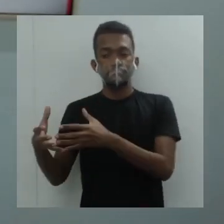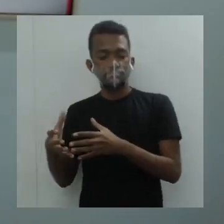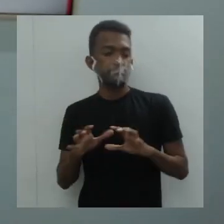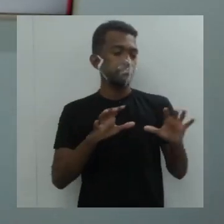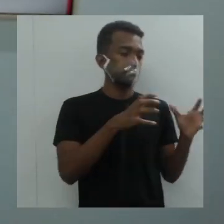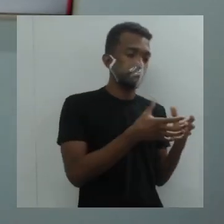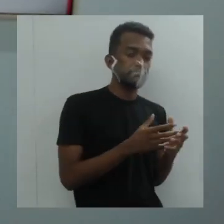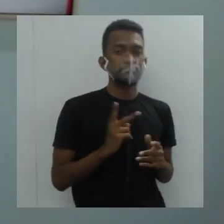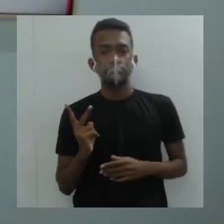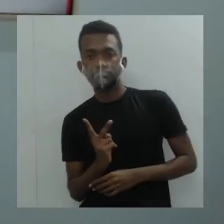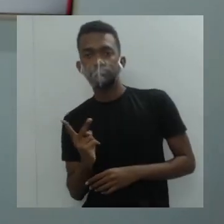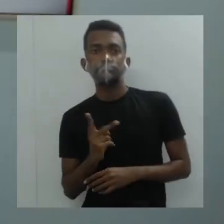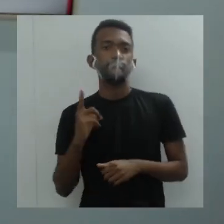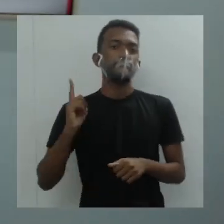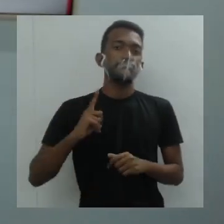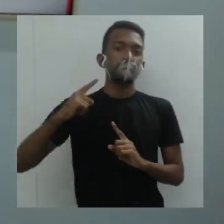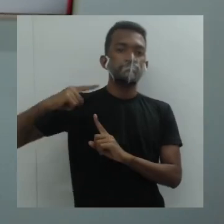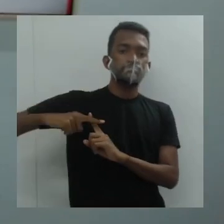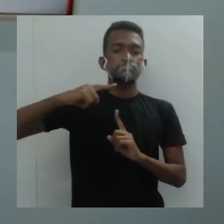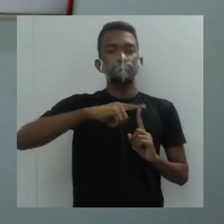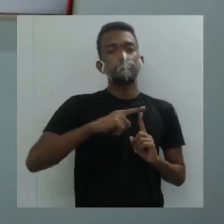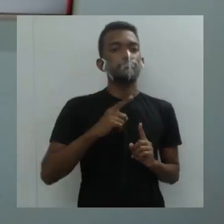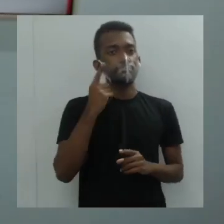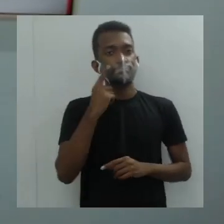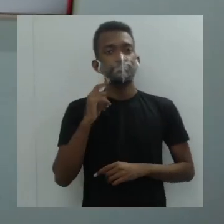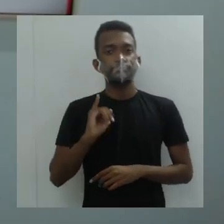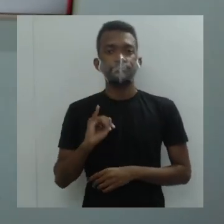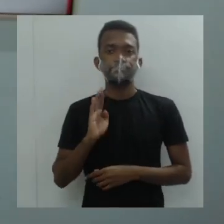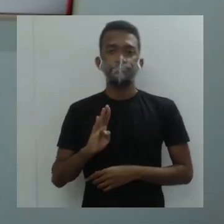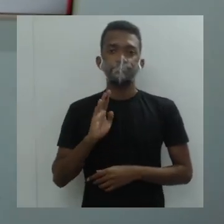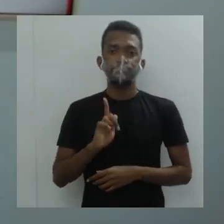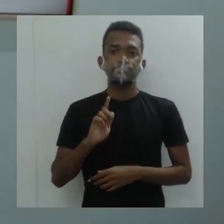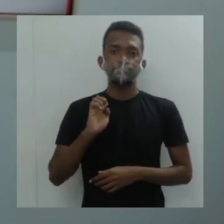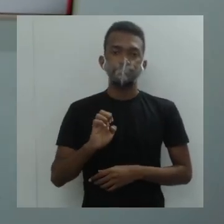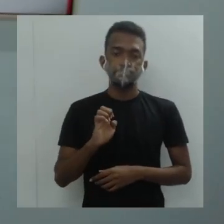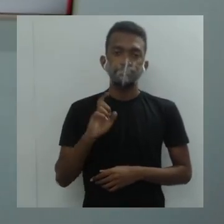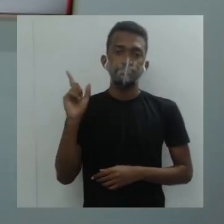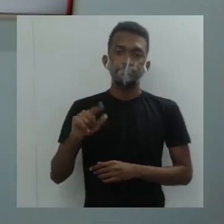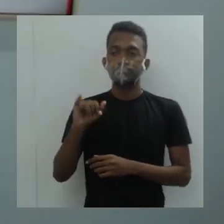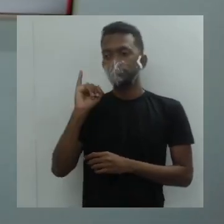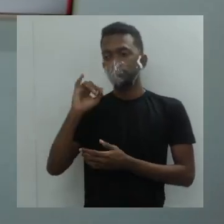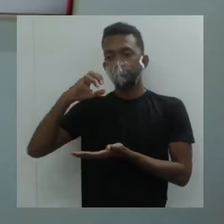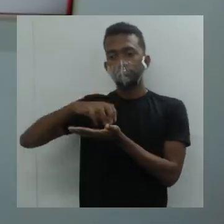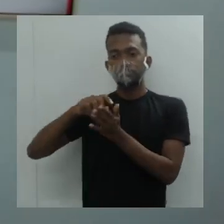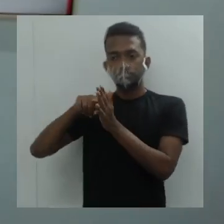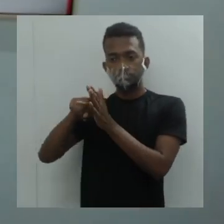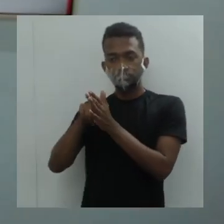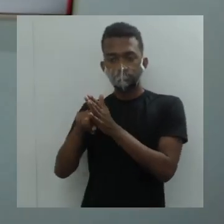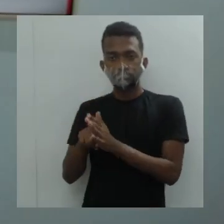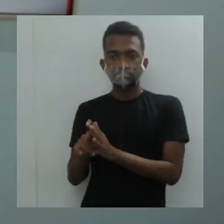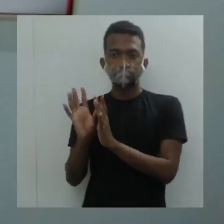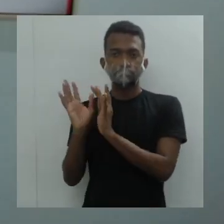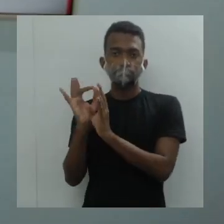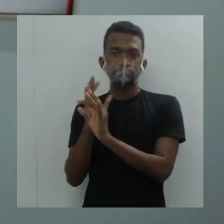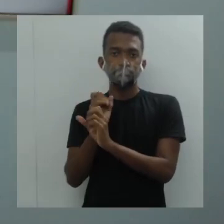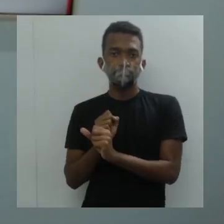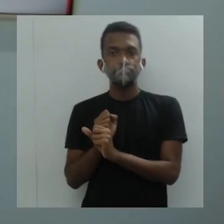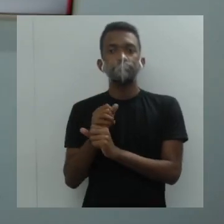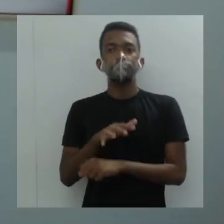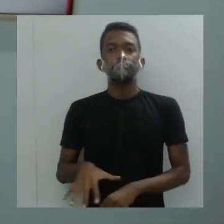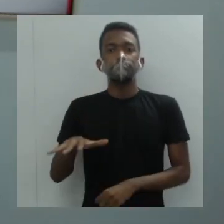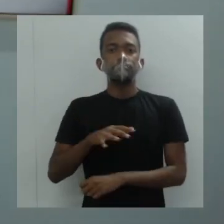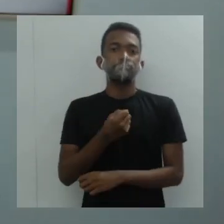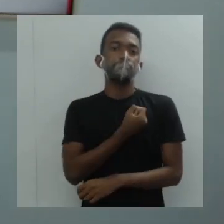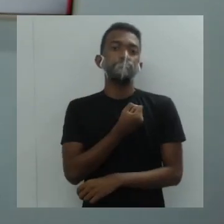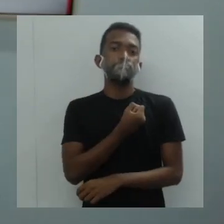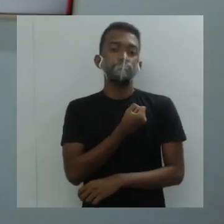relativa. O IBGE, que é o instituto que faz pesquisa, que faz levantamento sobre o número de